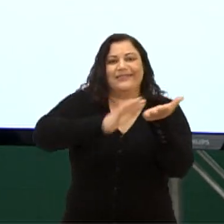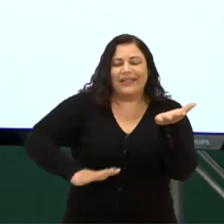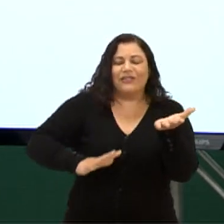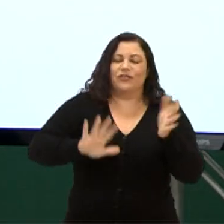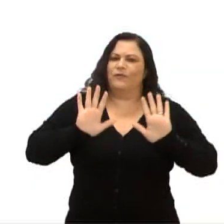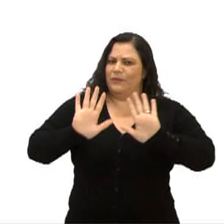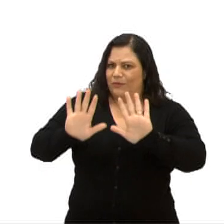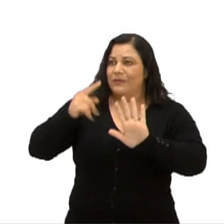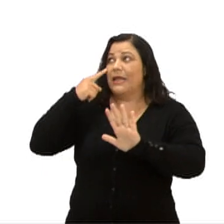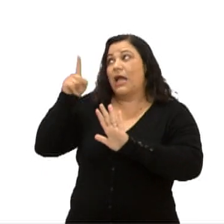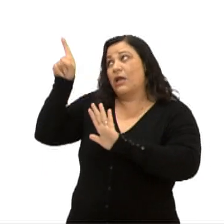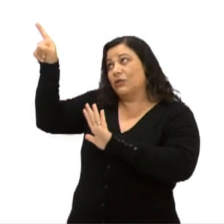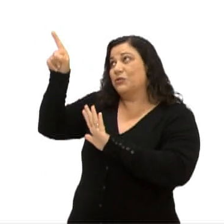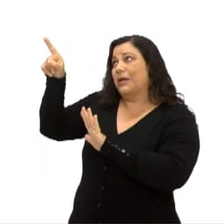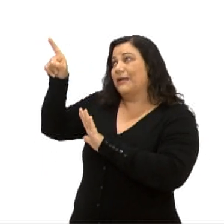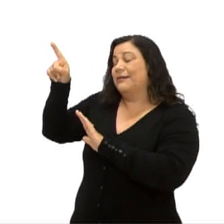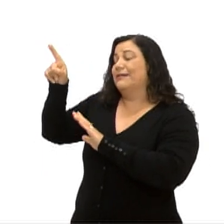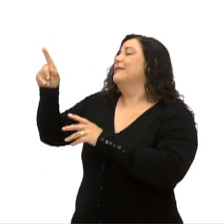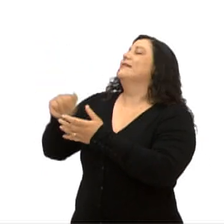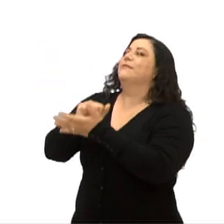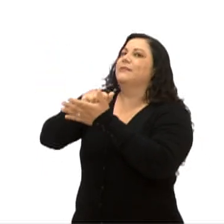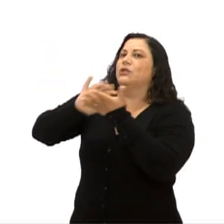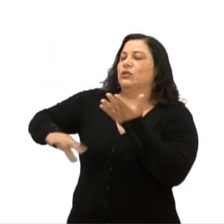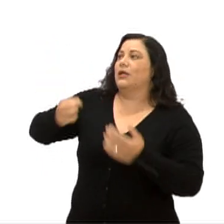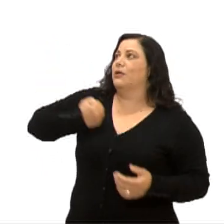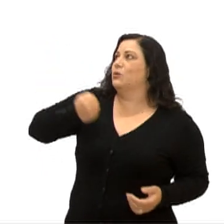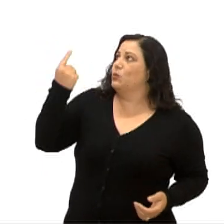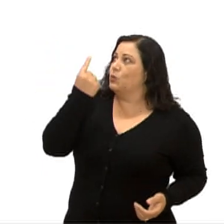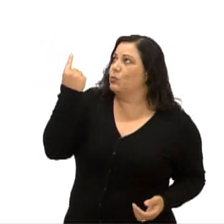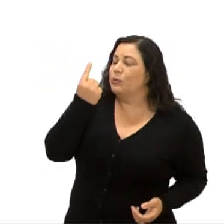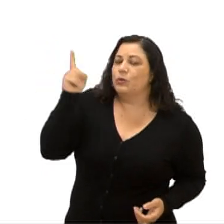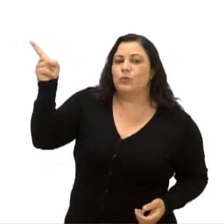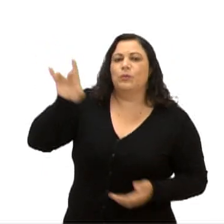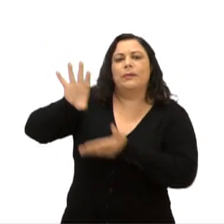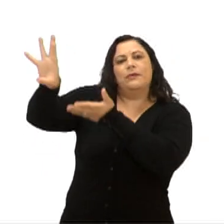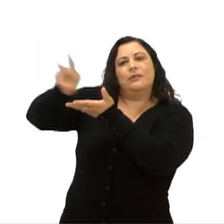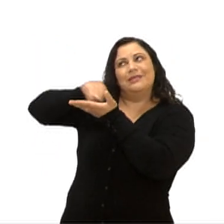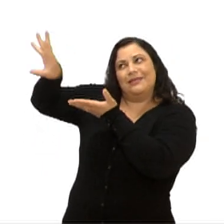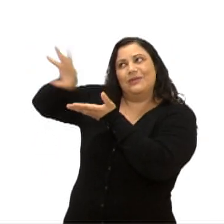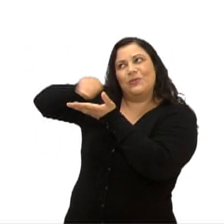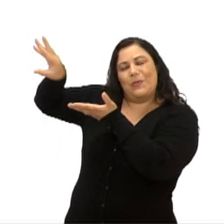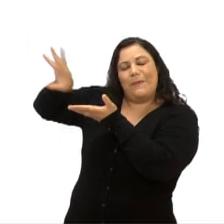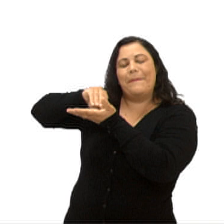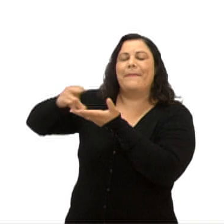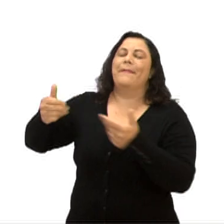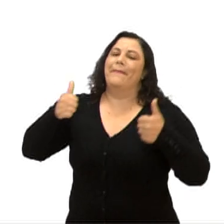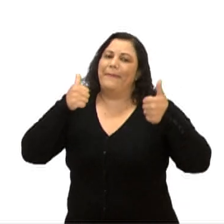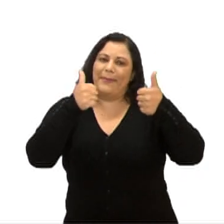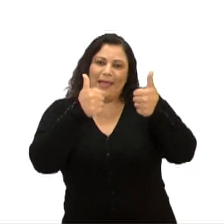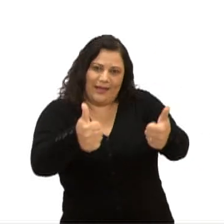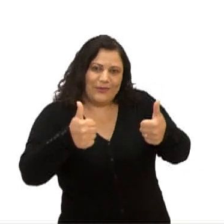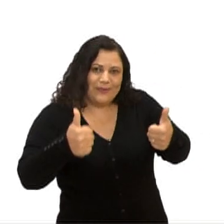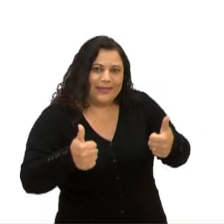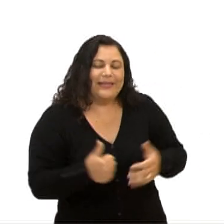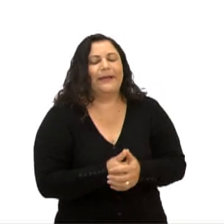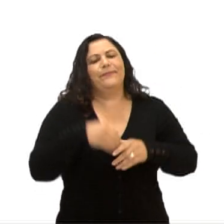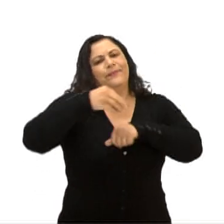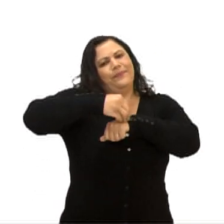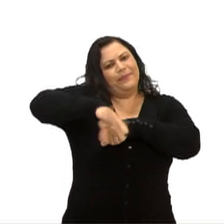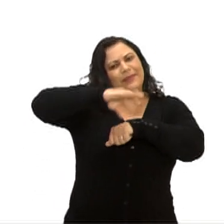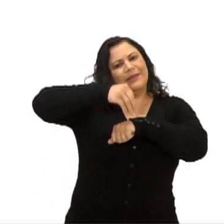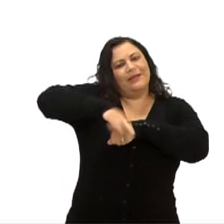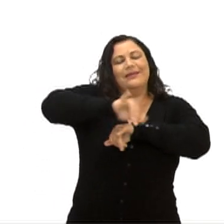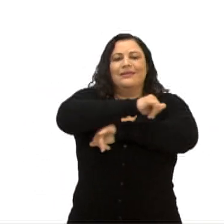vai deixar projetando a atividade número 1, né, para vocês copiarem. Enquanto isso, a gente vai dando os